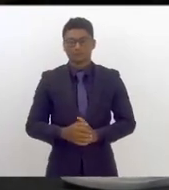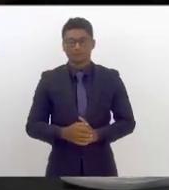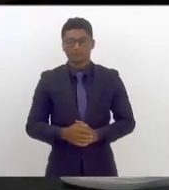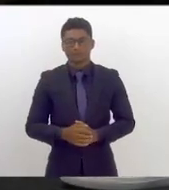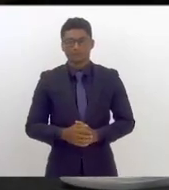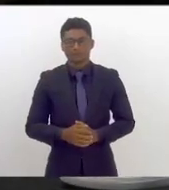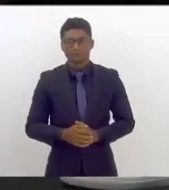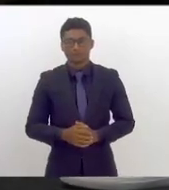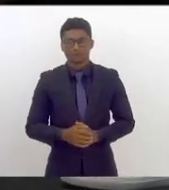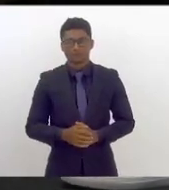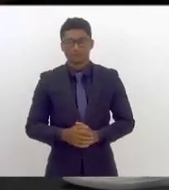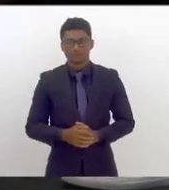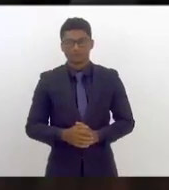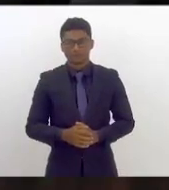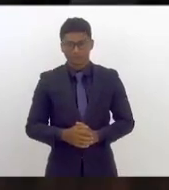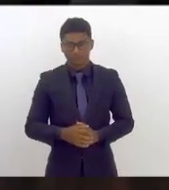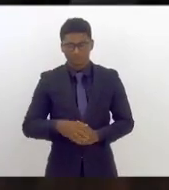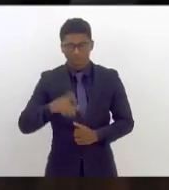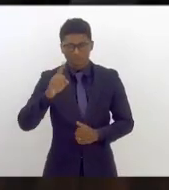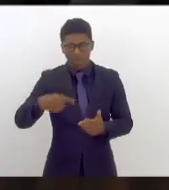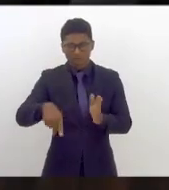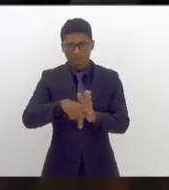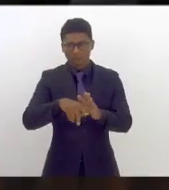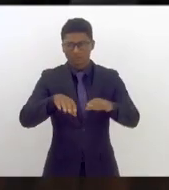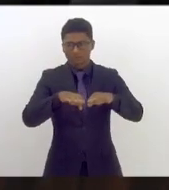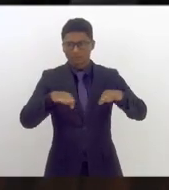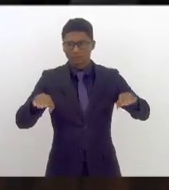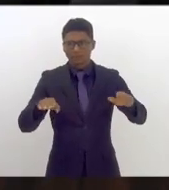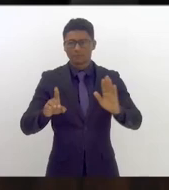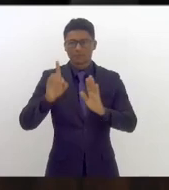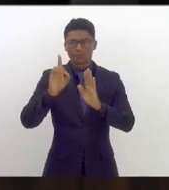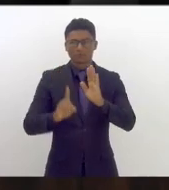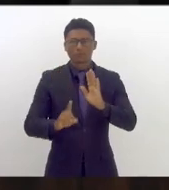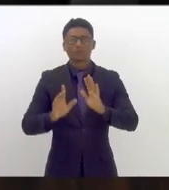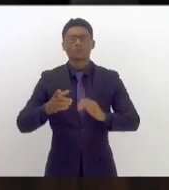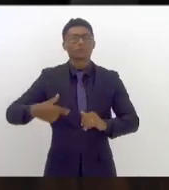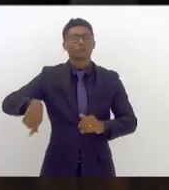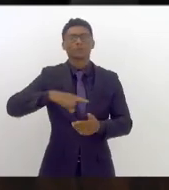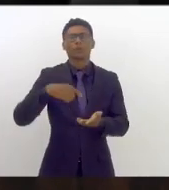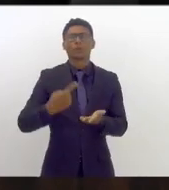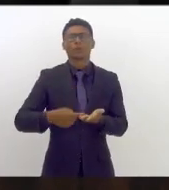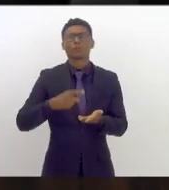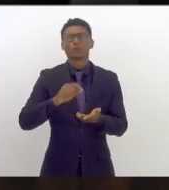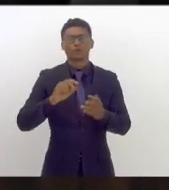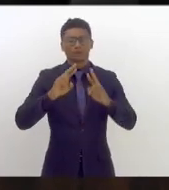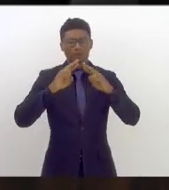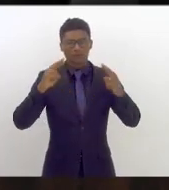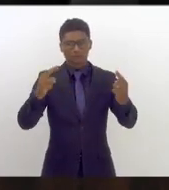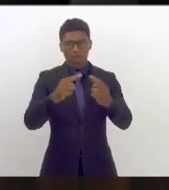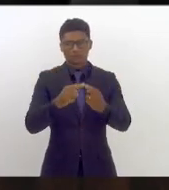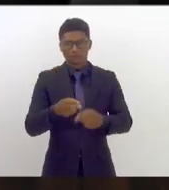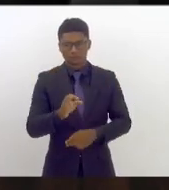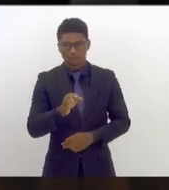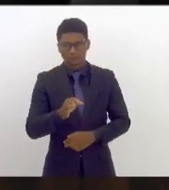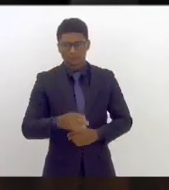Já que vamos encerrar. É o da mesa diretora? É o da mesa diretora. Mas nós combinamos de fazer uma audiência, não? Deputado